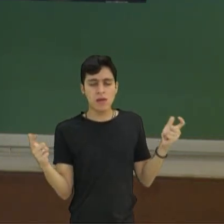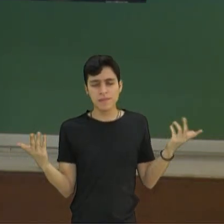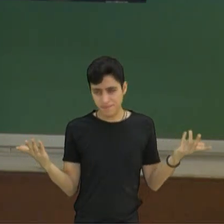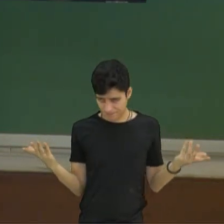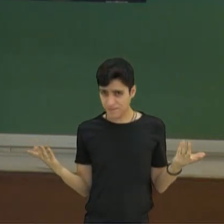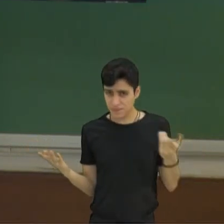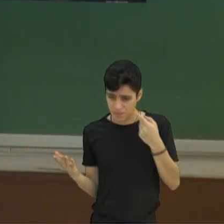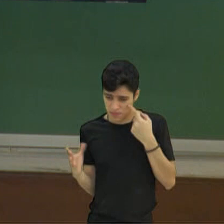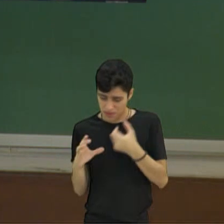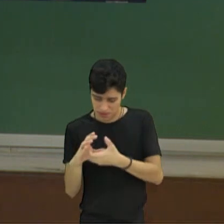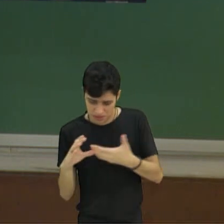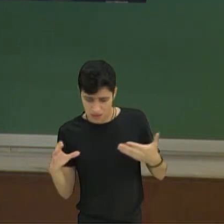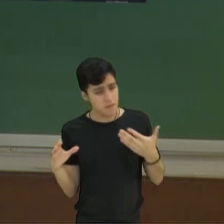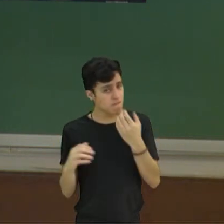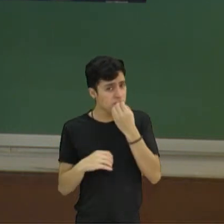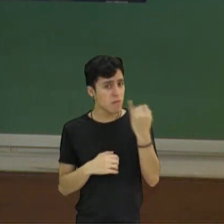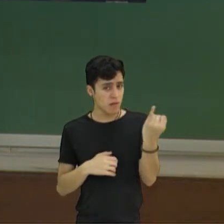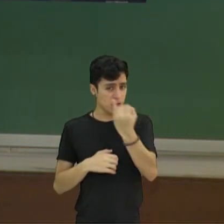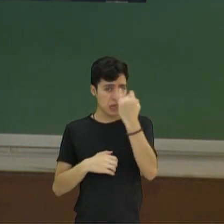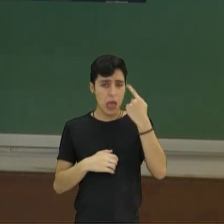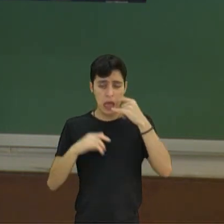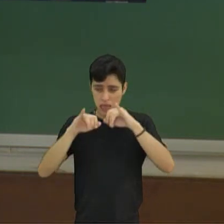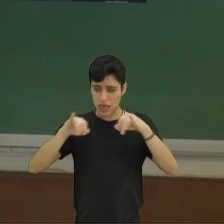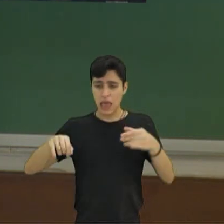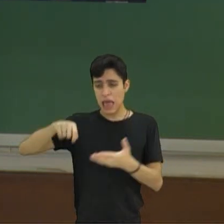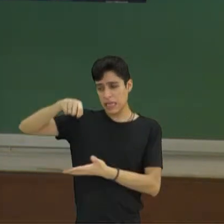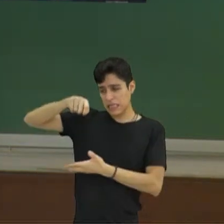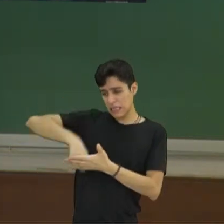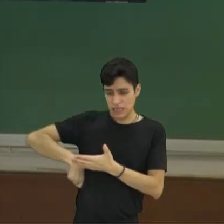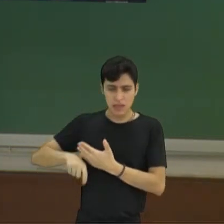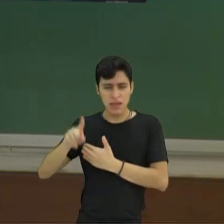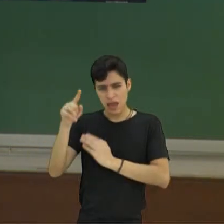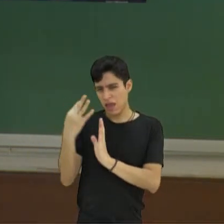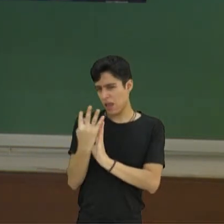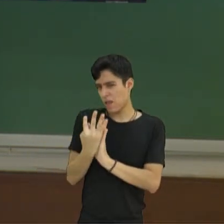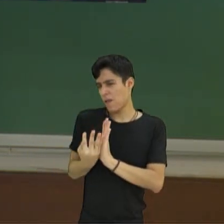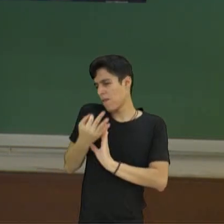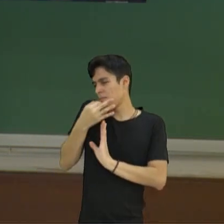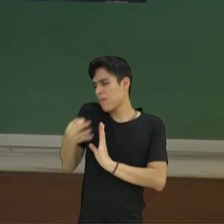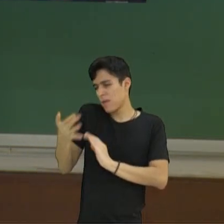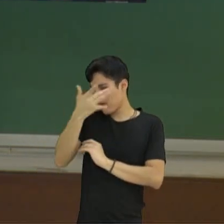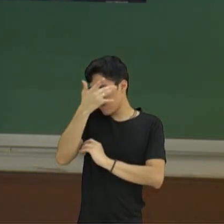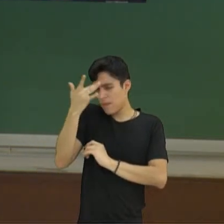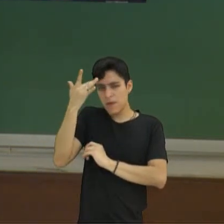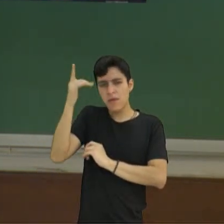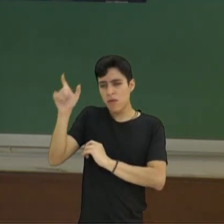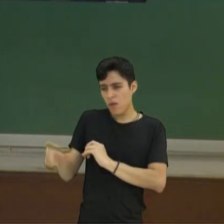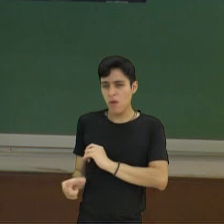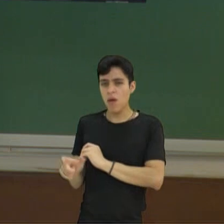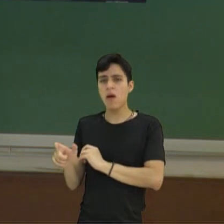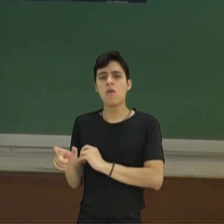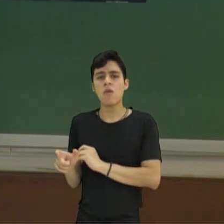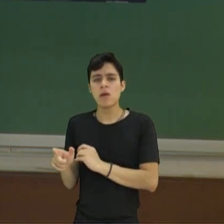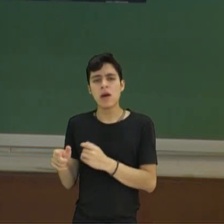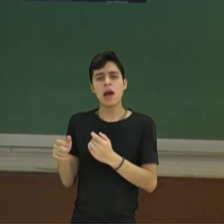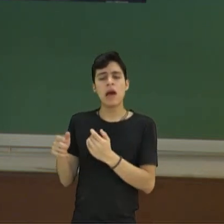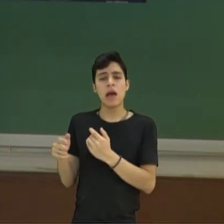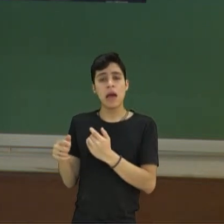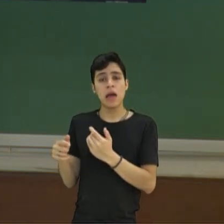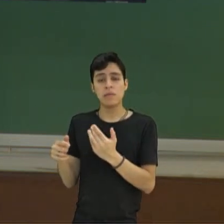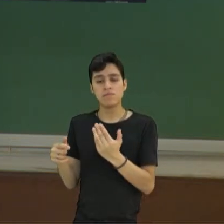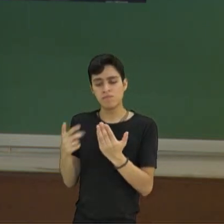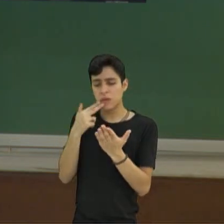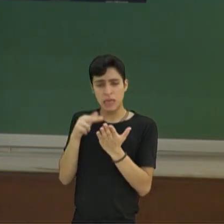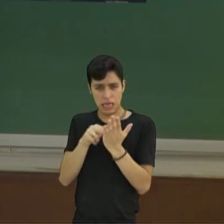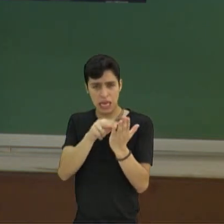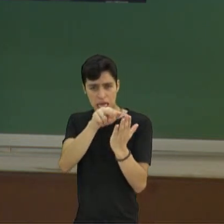aqui no final, vale a pena ressaltar, a assinatura. Como é um texto de opinião, o leitor tem que se manifestar e assinar esse